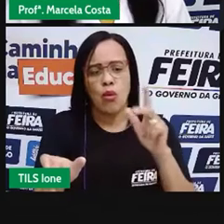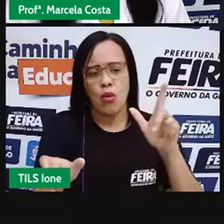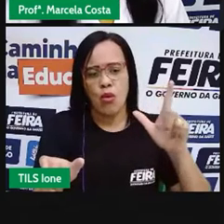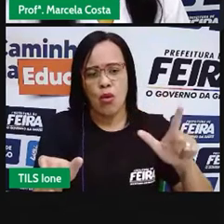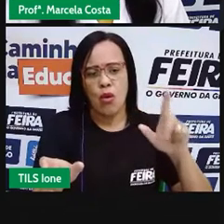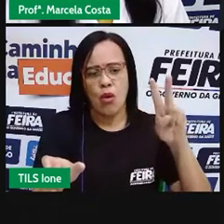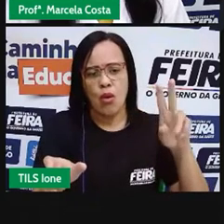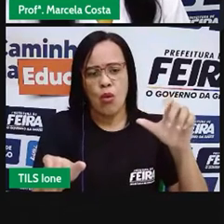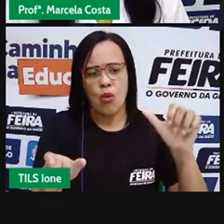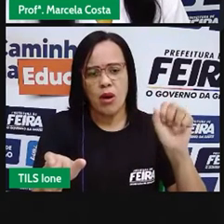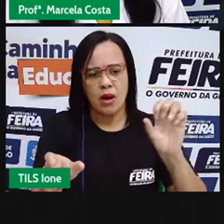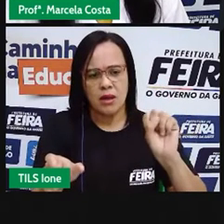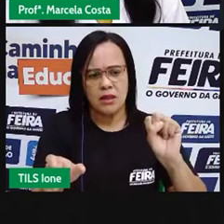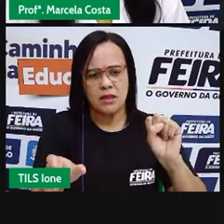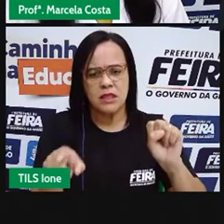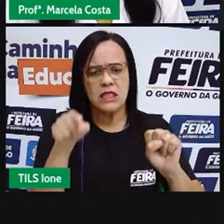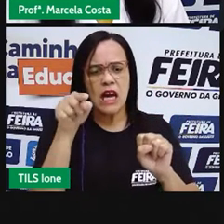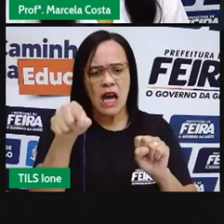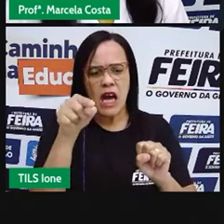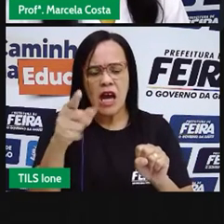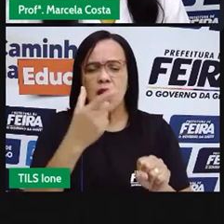Se você usar